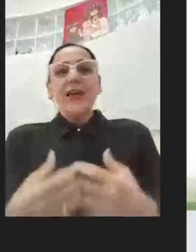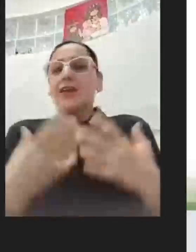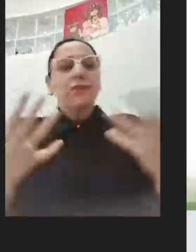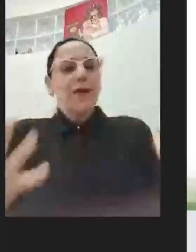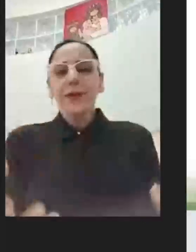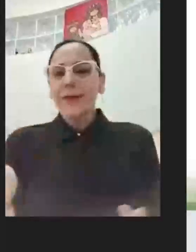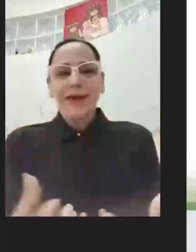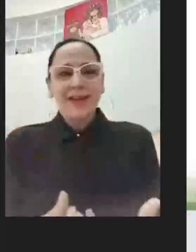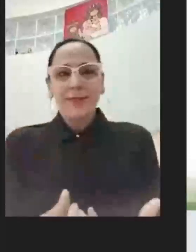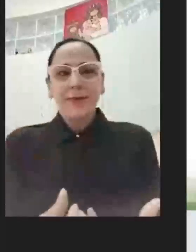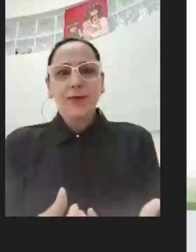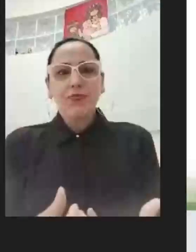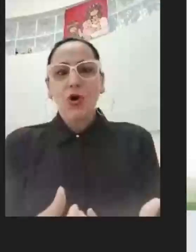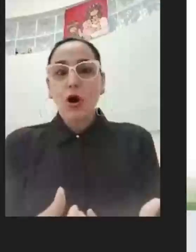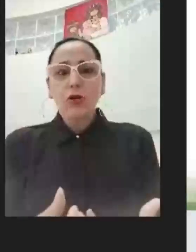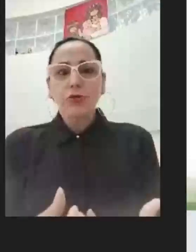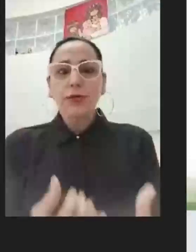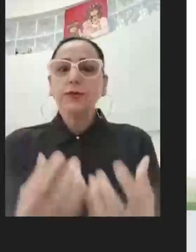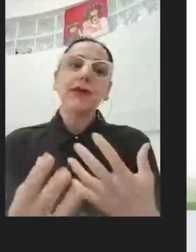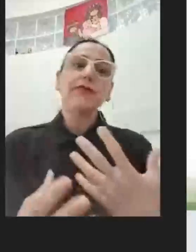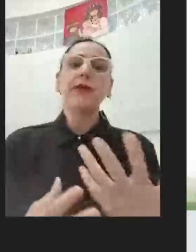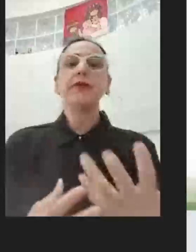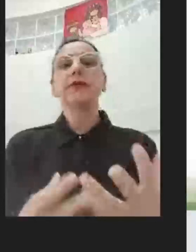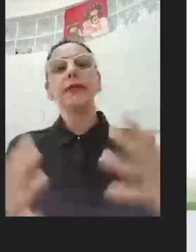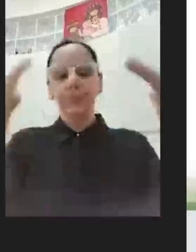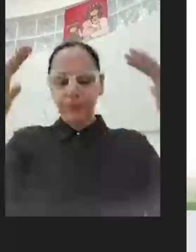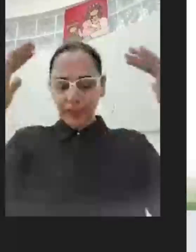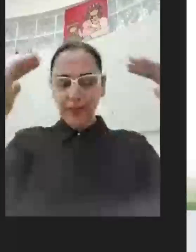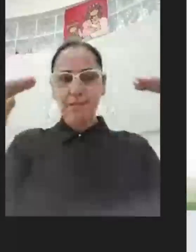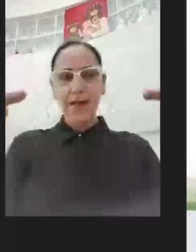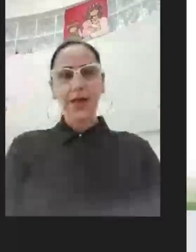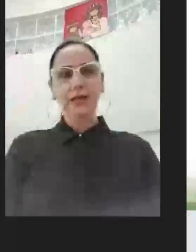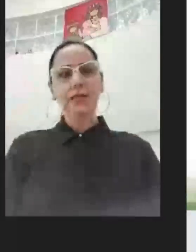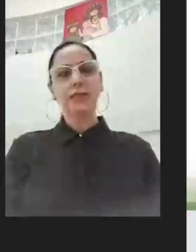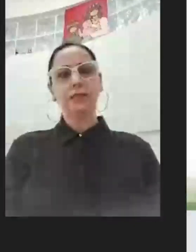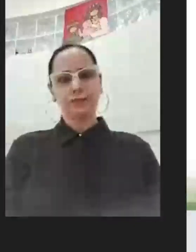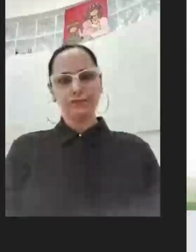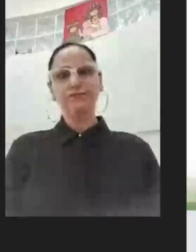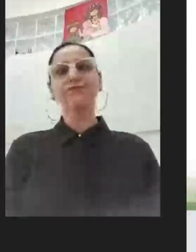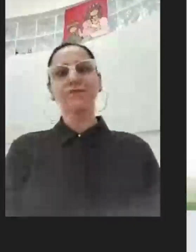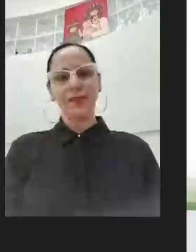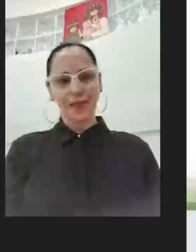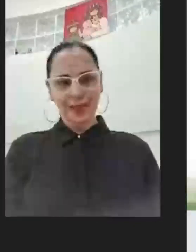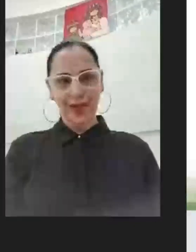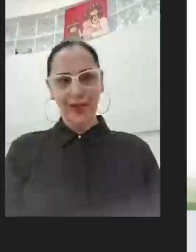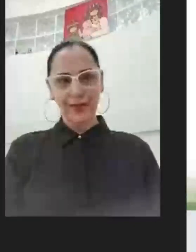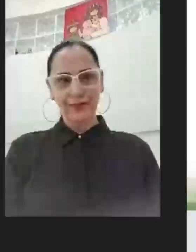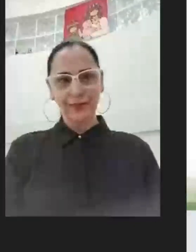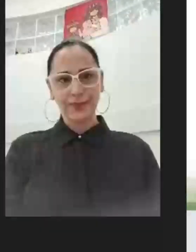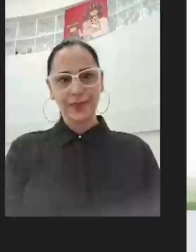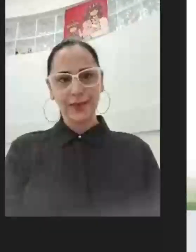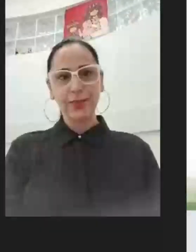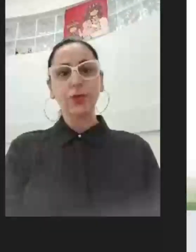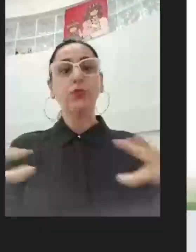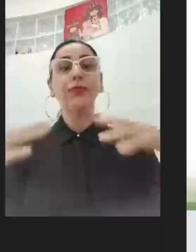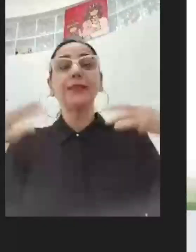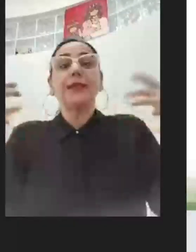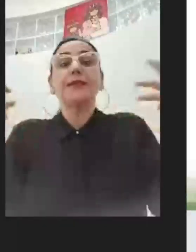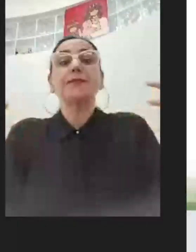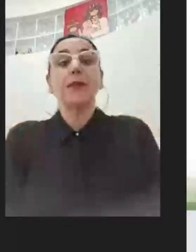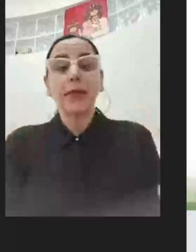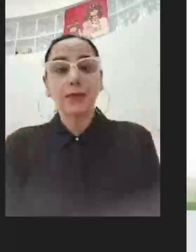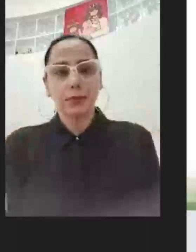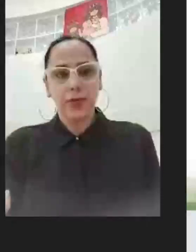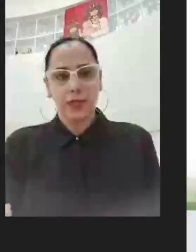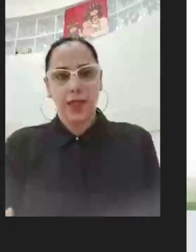entendeu? E aí o pai pega aquele bebê no colo e tu vai vendo ali a paz reinar. sabe?